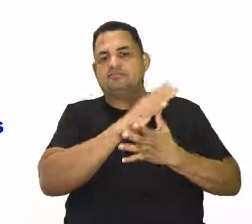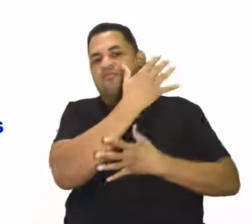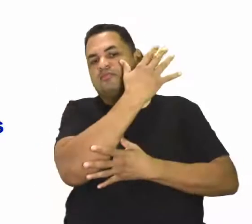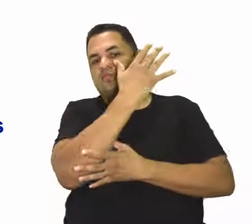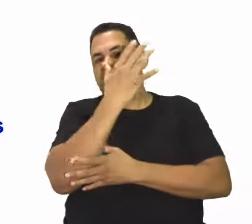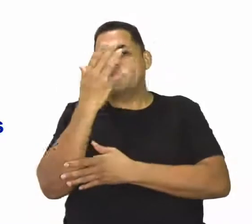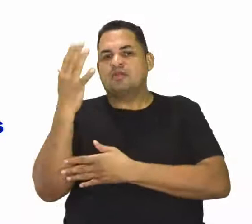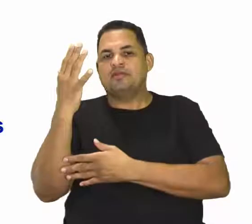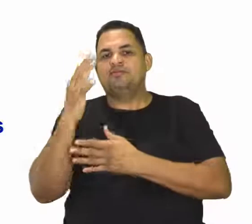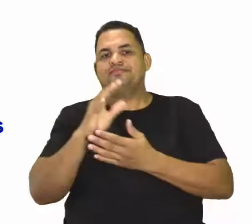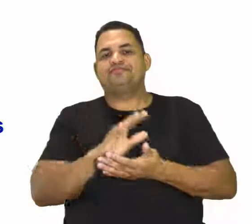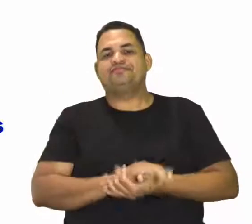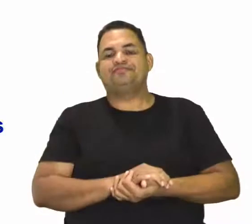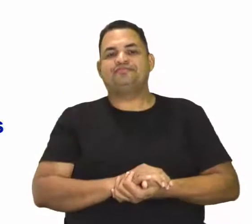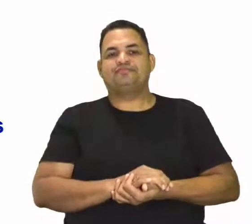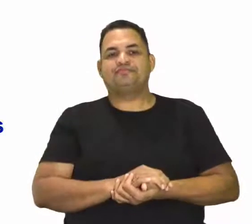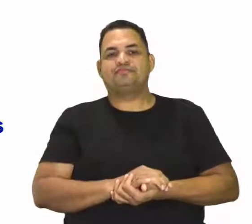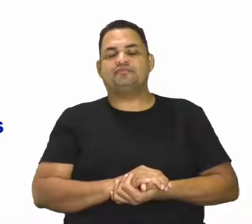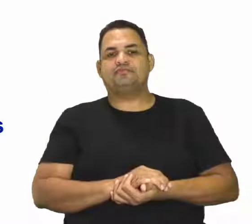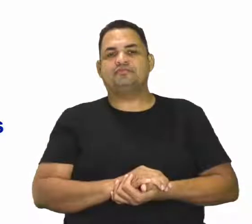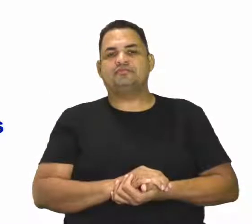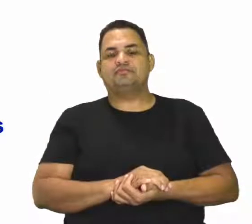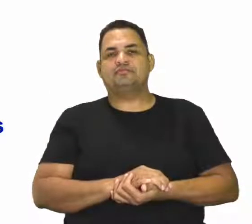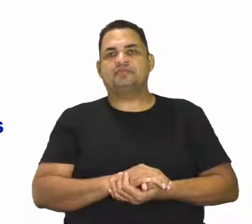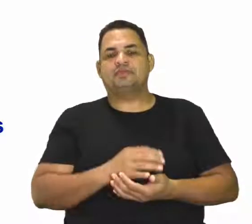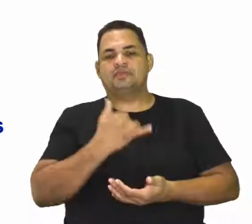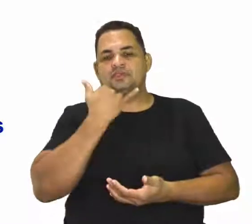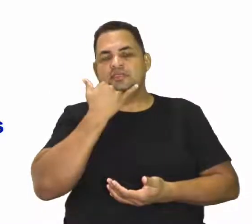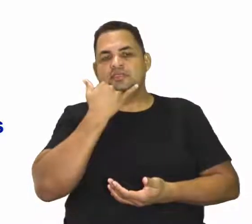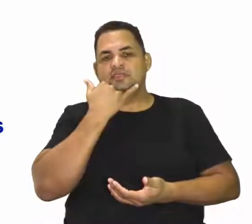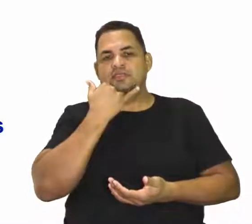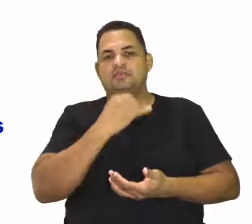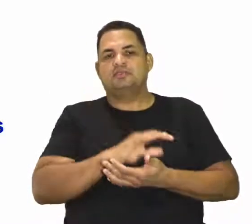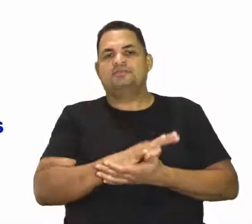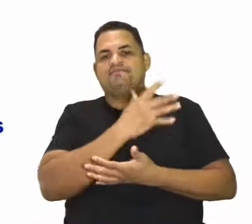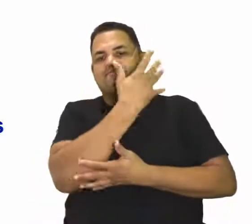silvicultura. Não, desculpa, falei errado. É